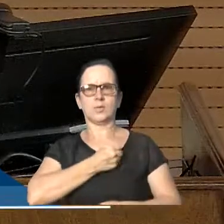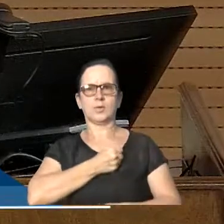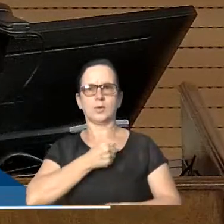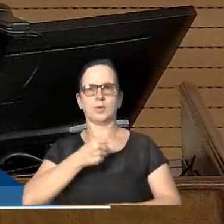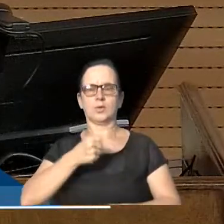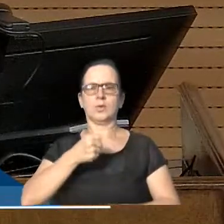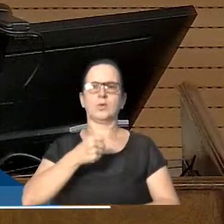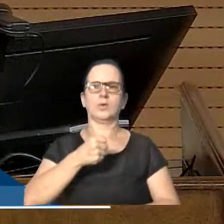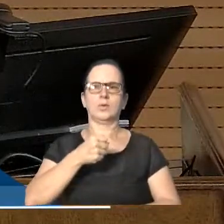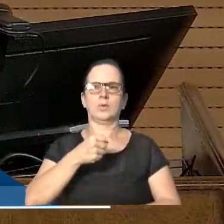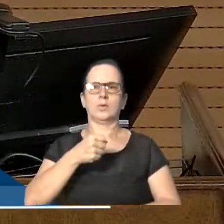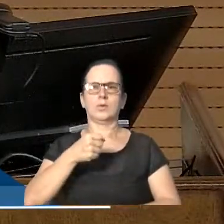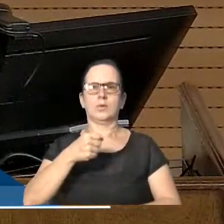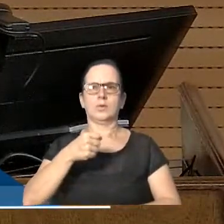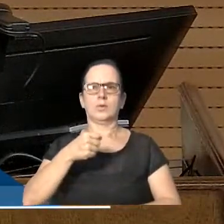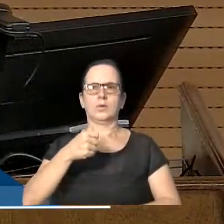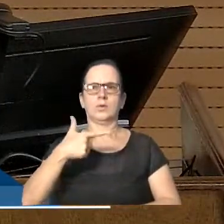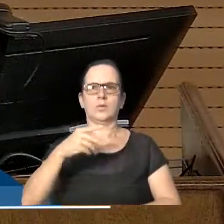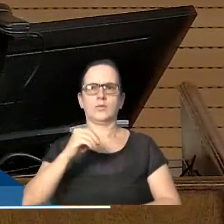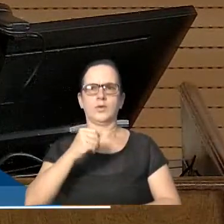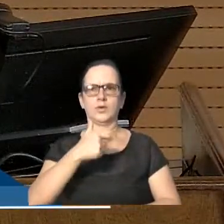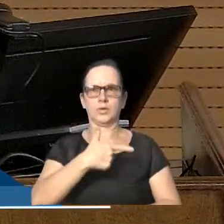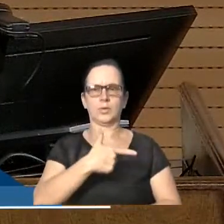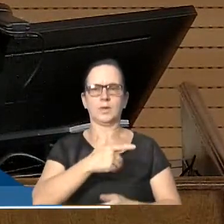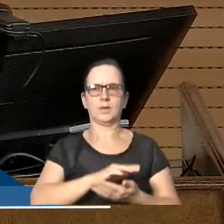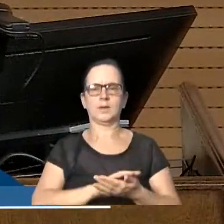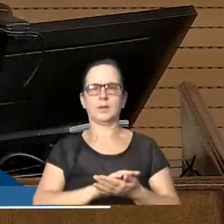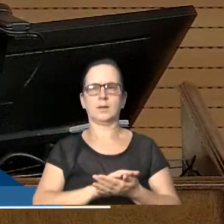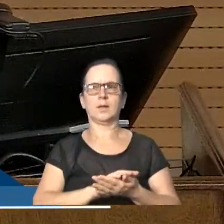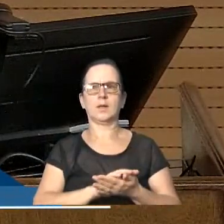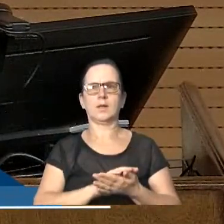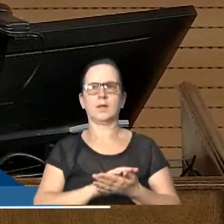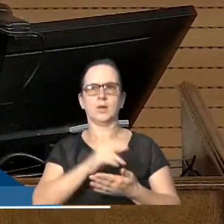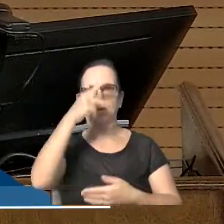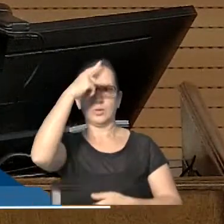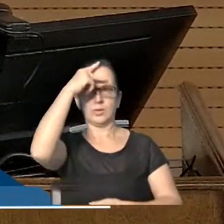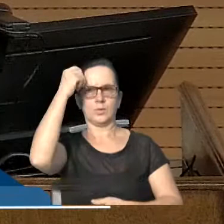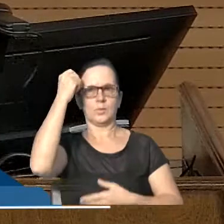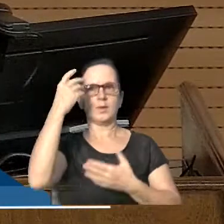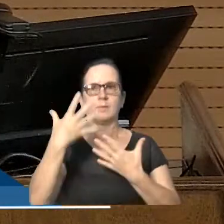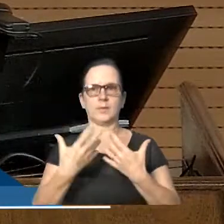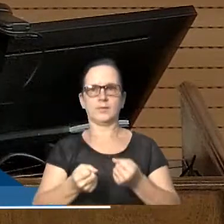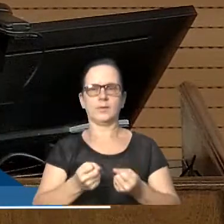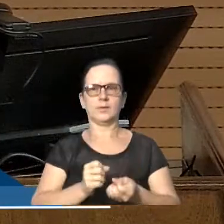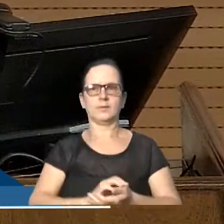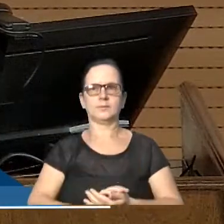158/2022, projeto de lei número 9/2022, autoria prefeito municipal.